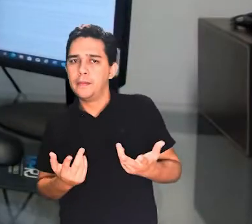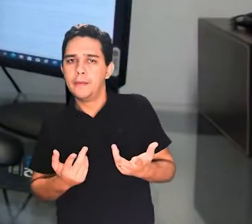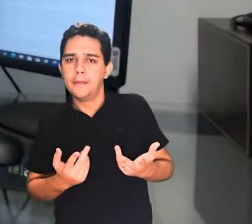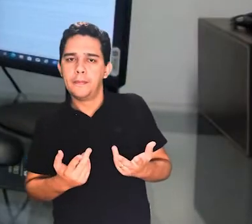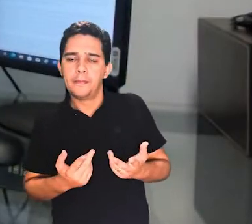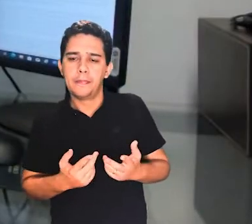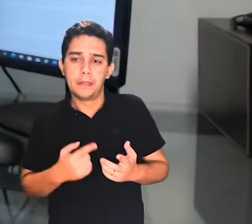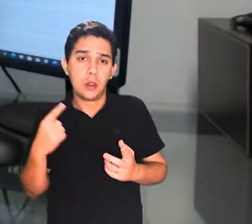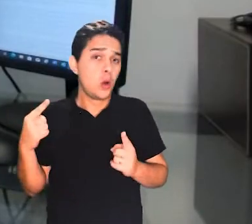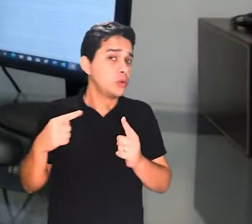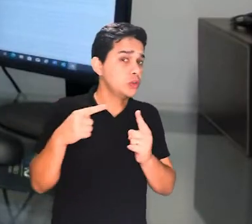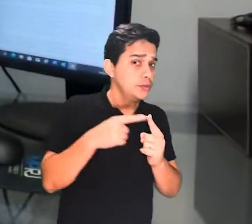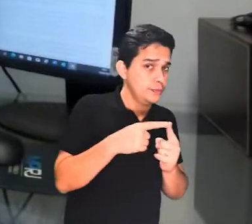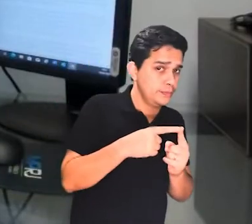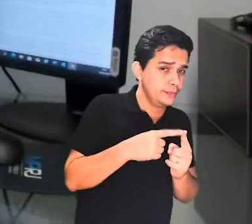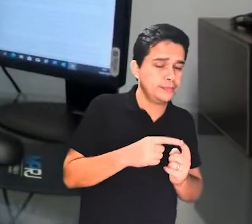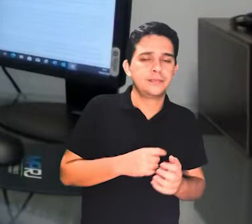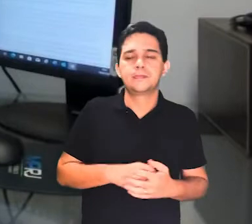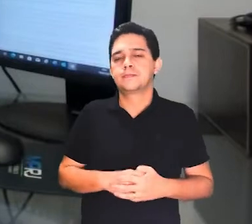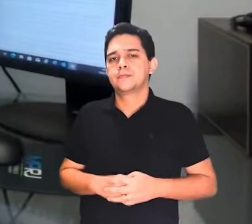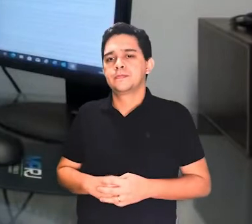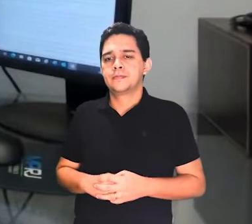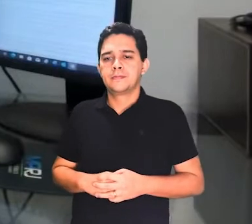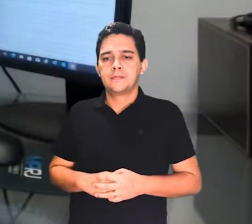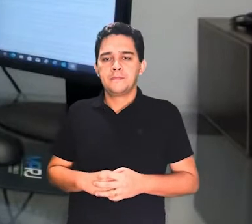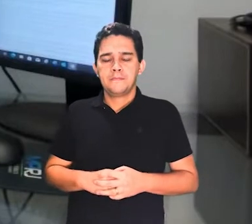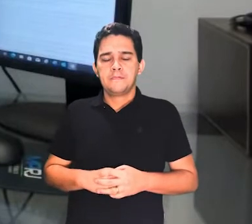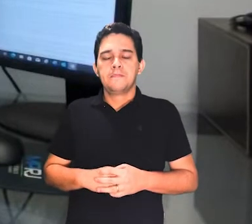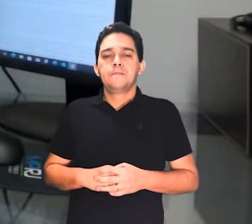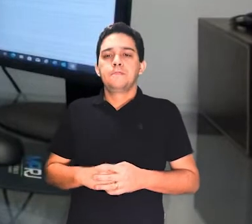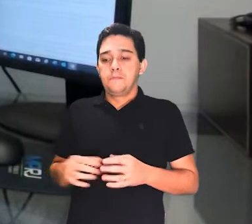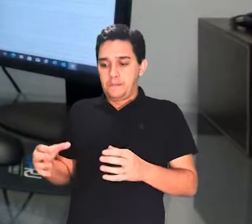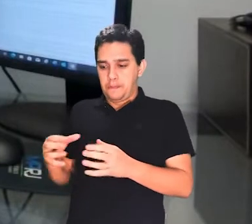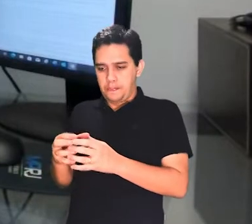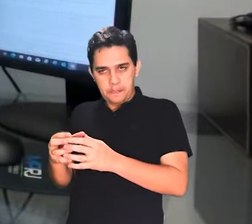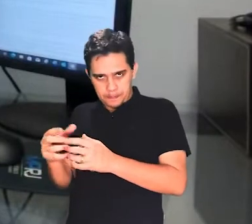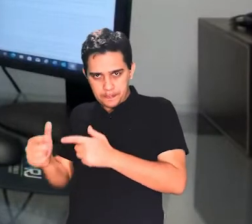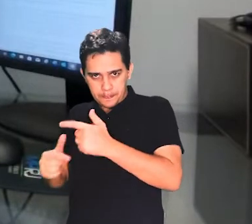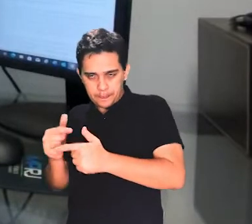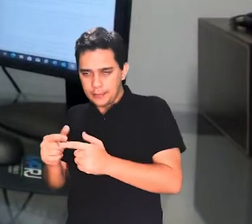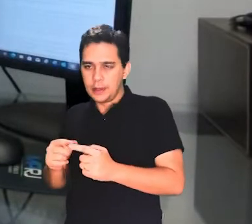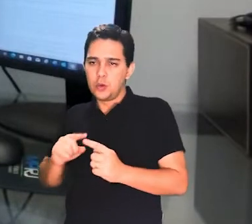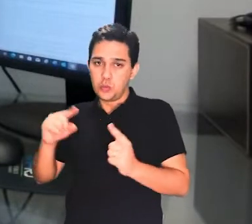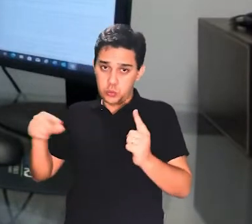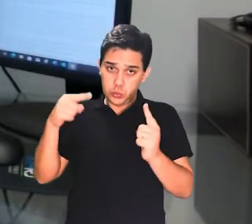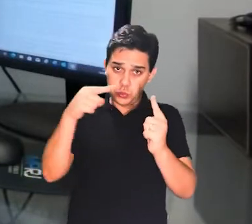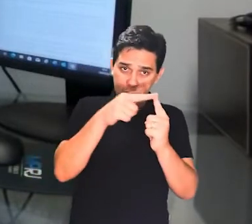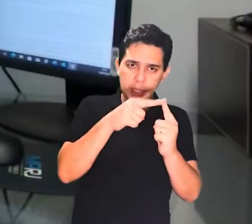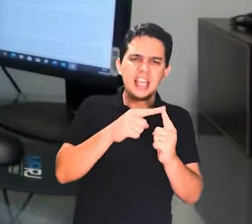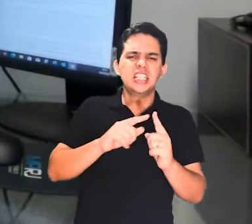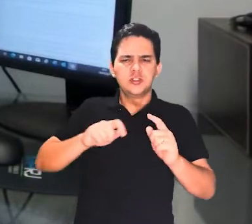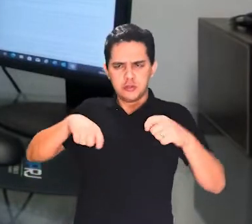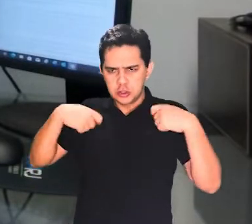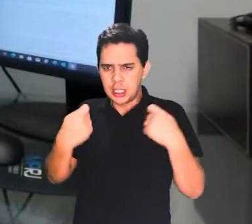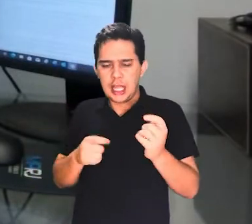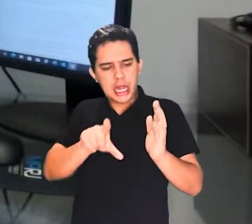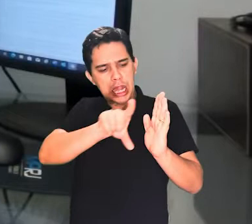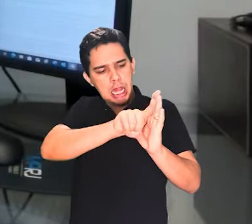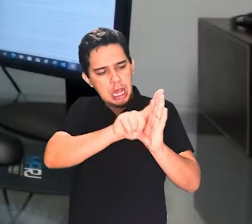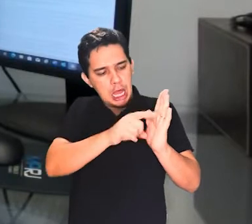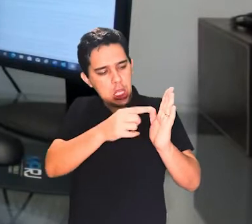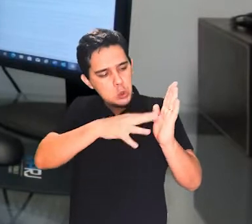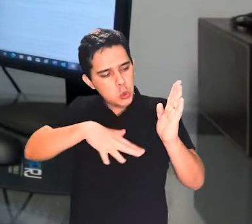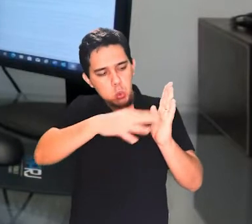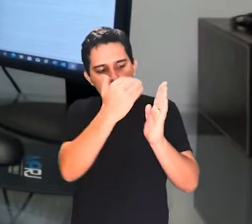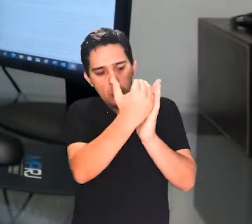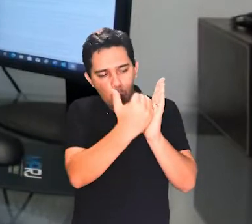da Força-Tarefa é fazer cumprir os comandos constitucionais e legais relacionados à garantia